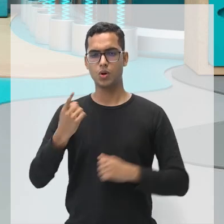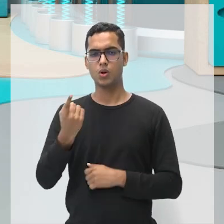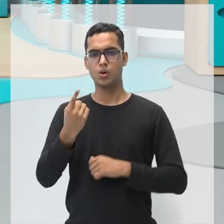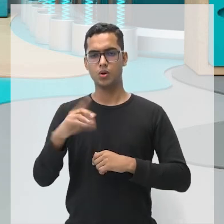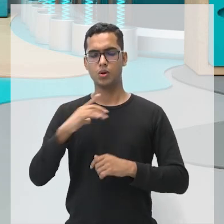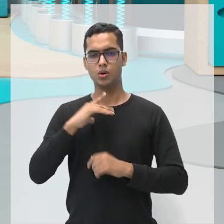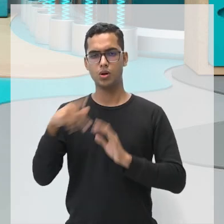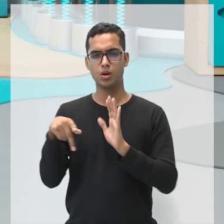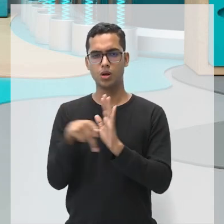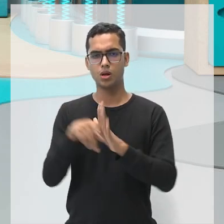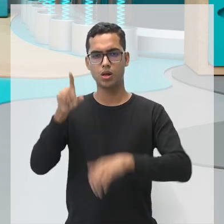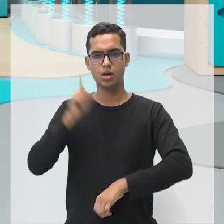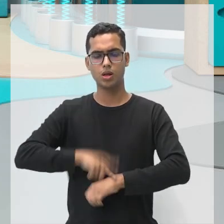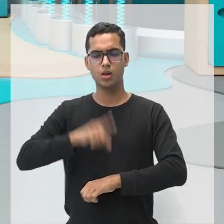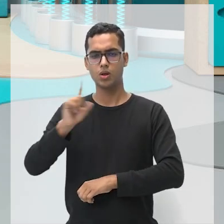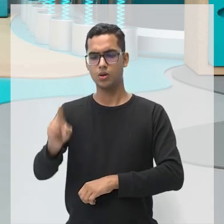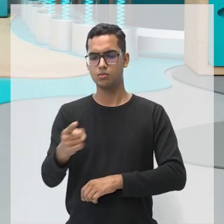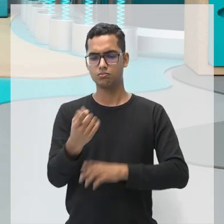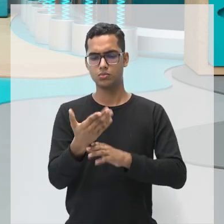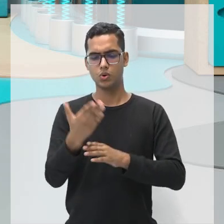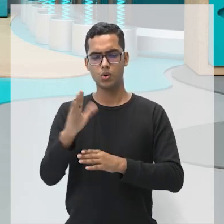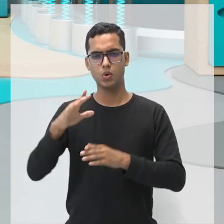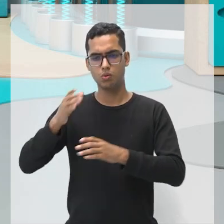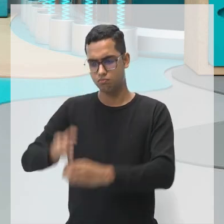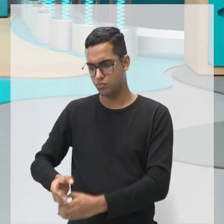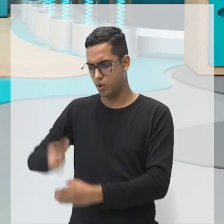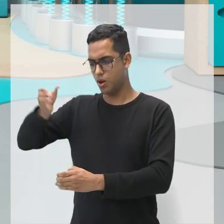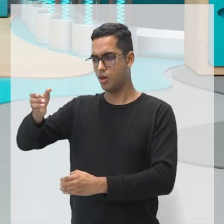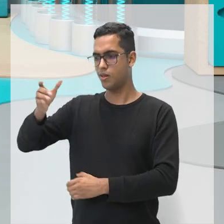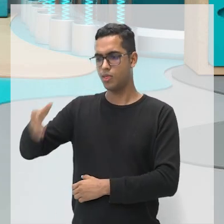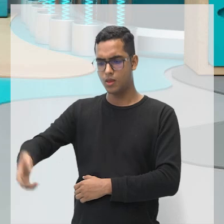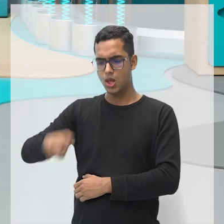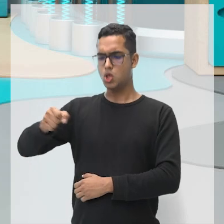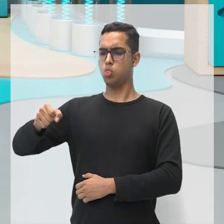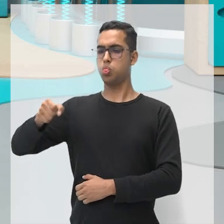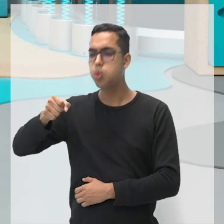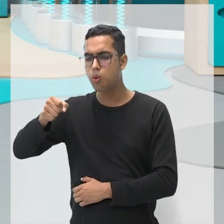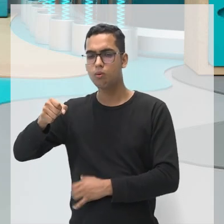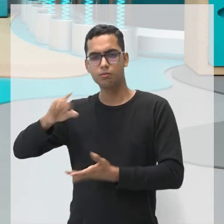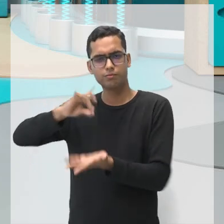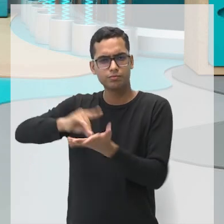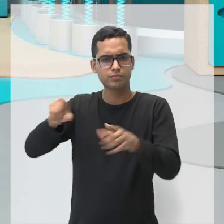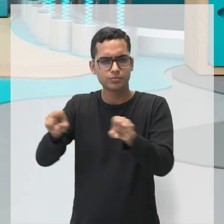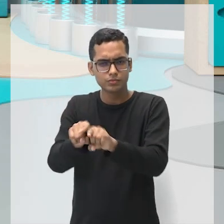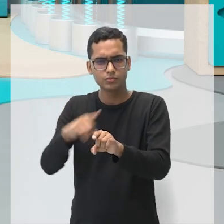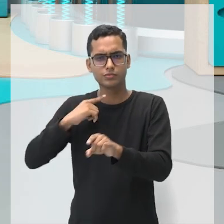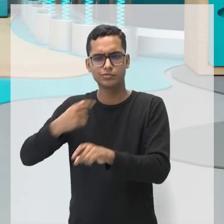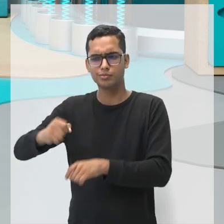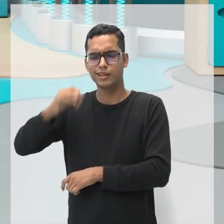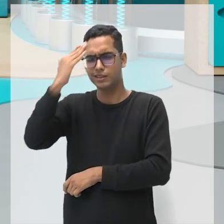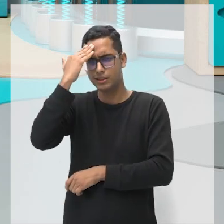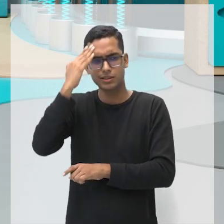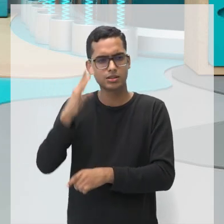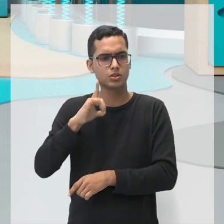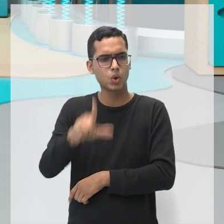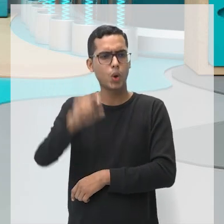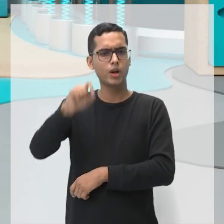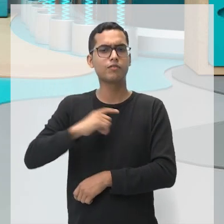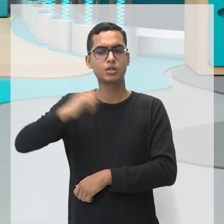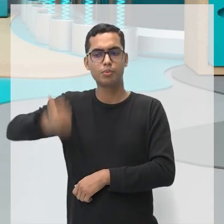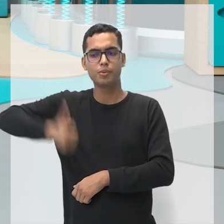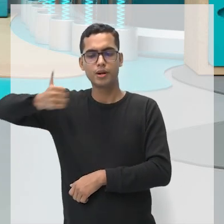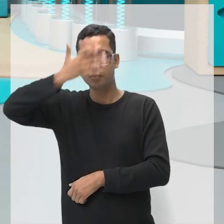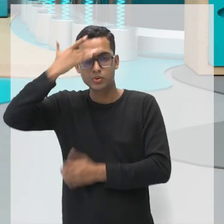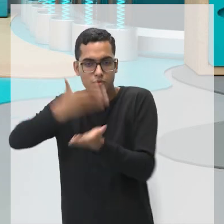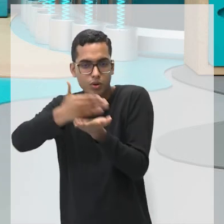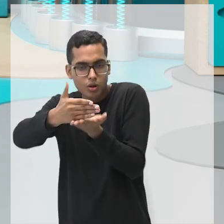lado, né? E isso já é a moedinha que vai identificar quem vai ser o primeiro jogador e